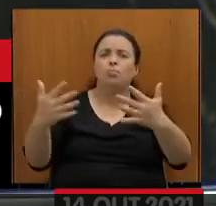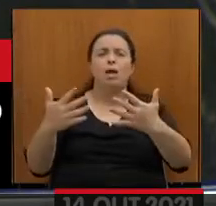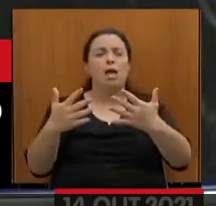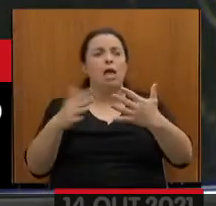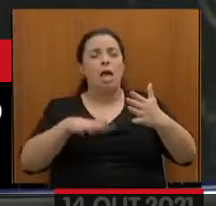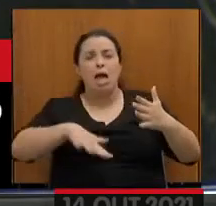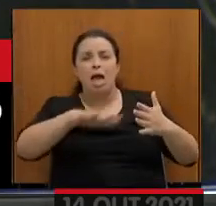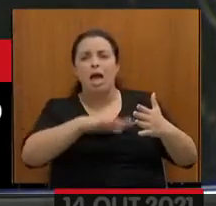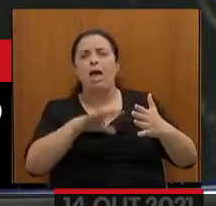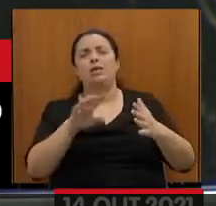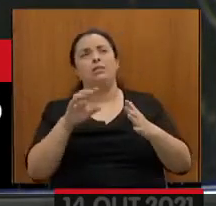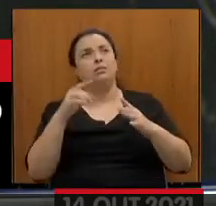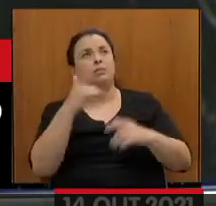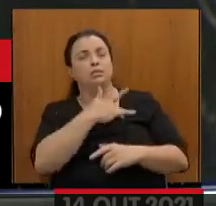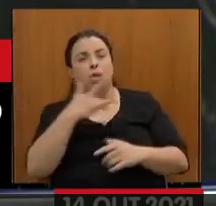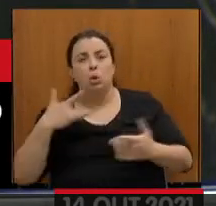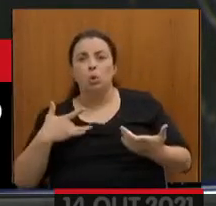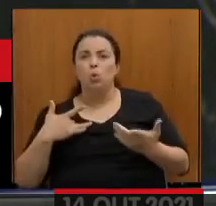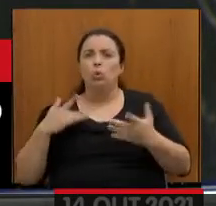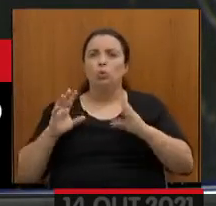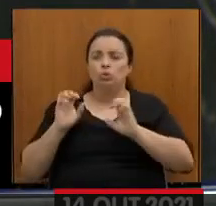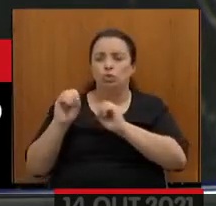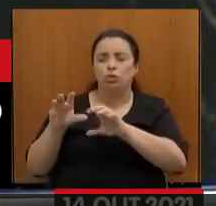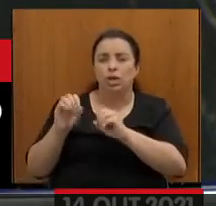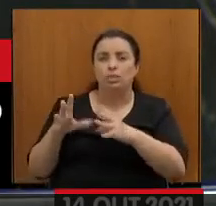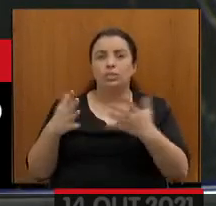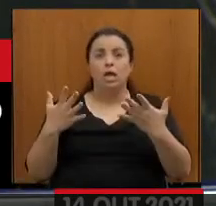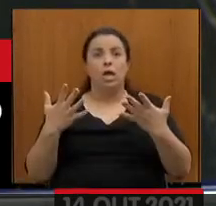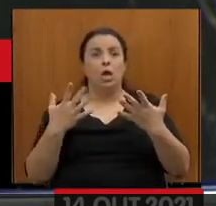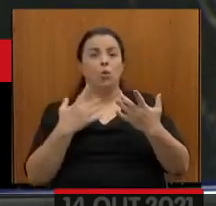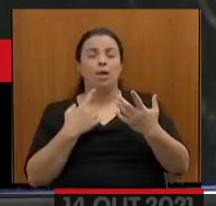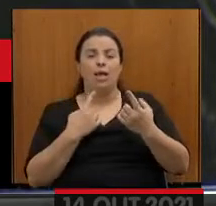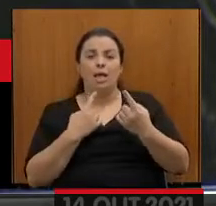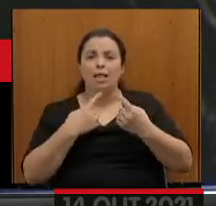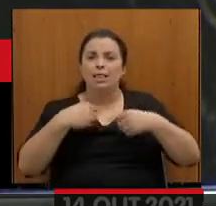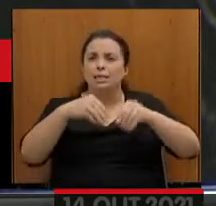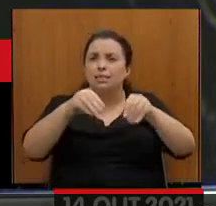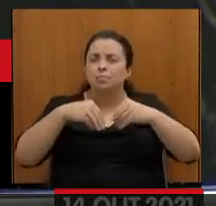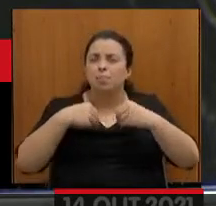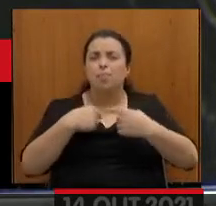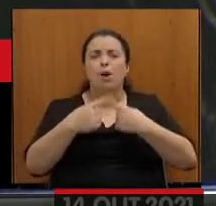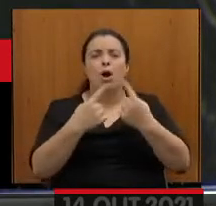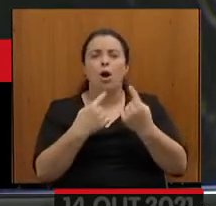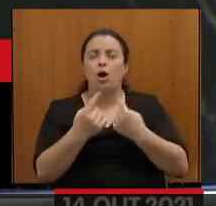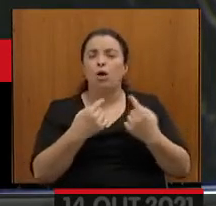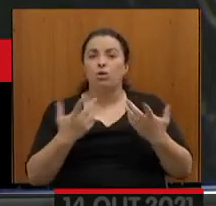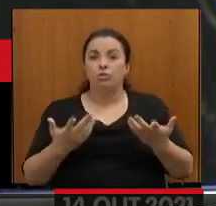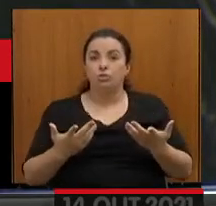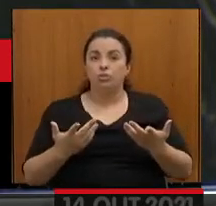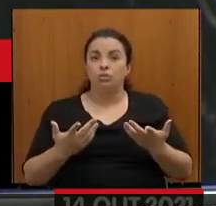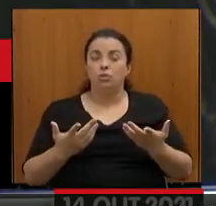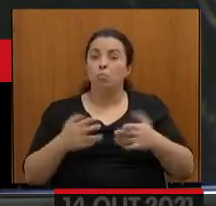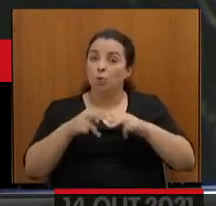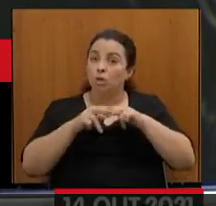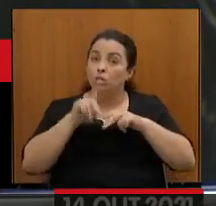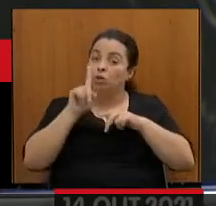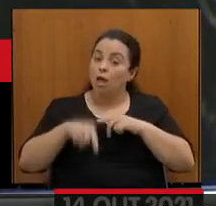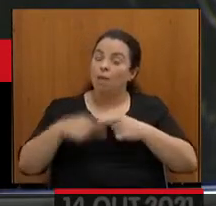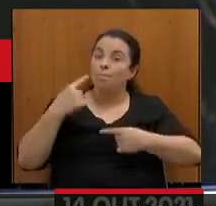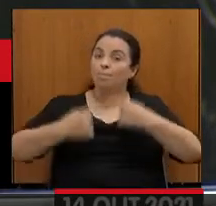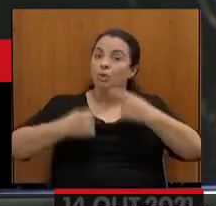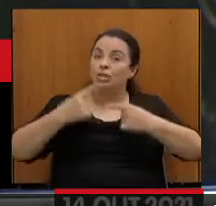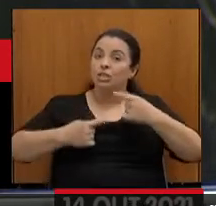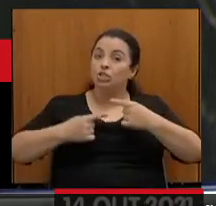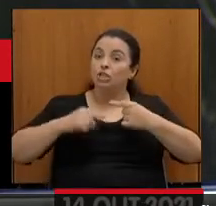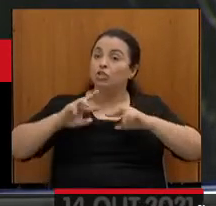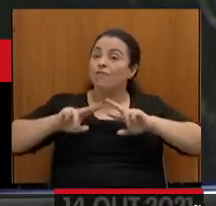da educação, né, os que cuidam do transporte, porque nós também estamos falando de políticas transversais. Para que uma